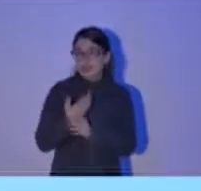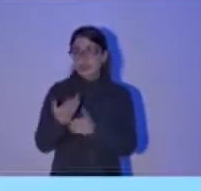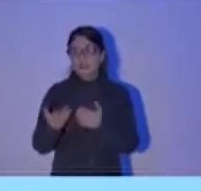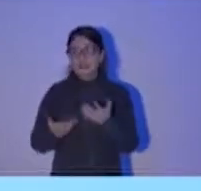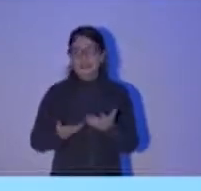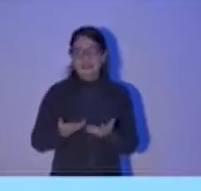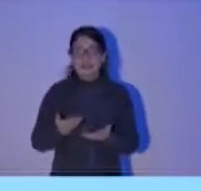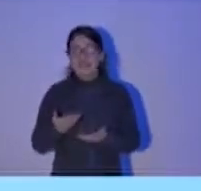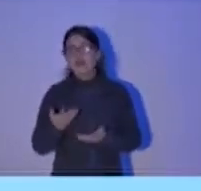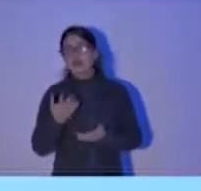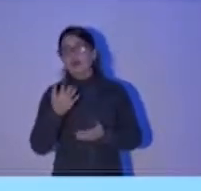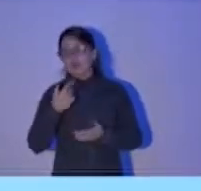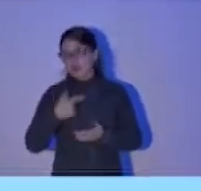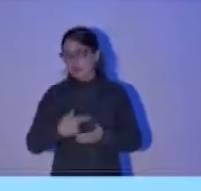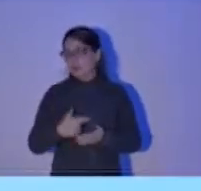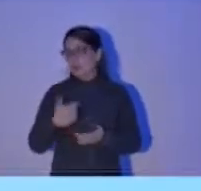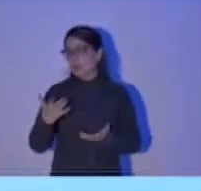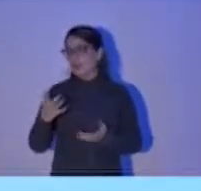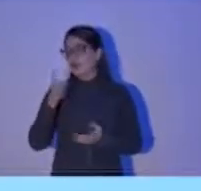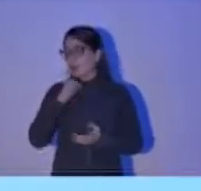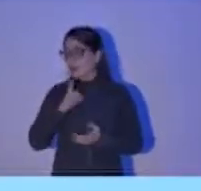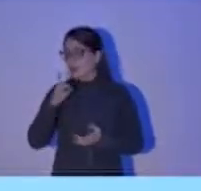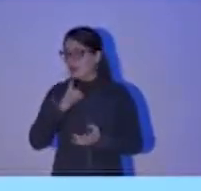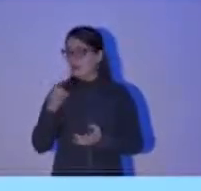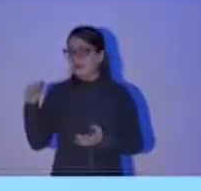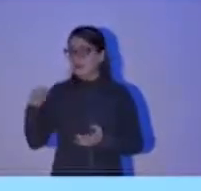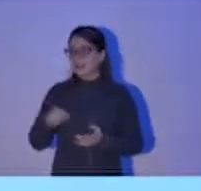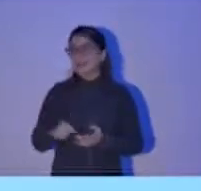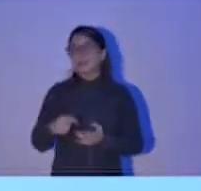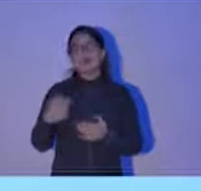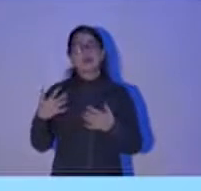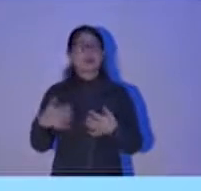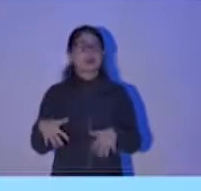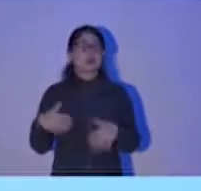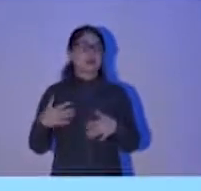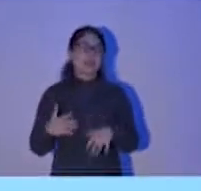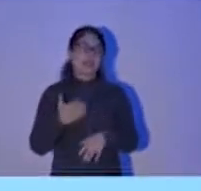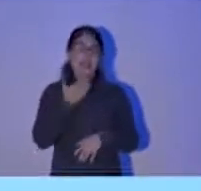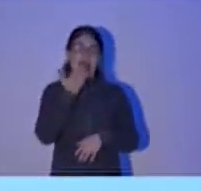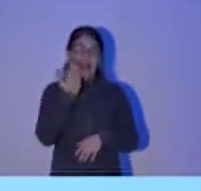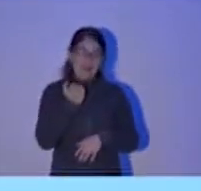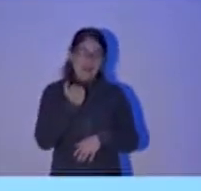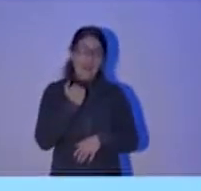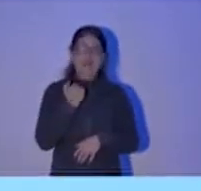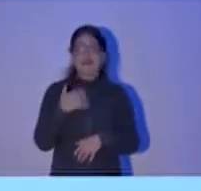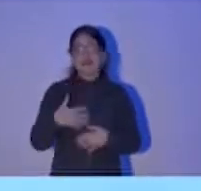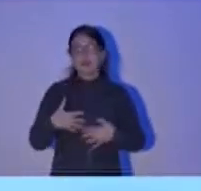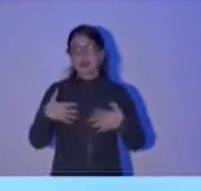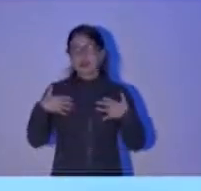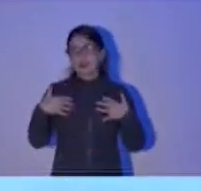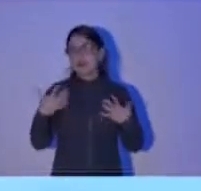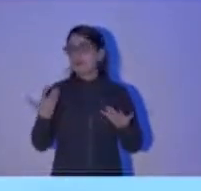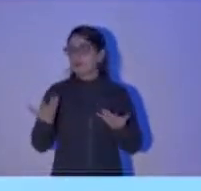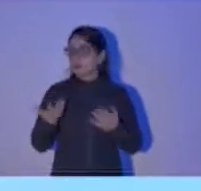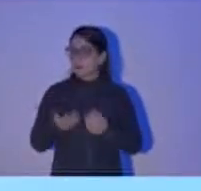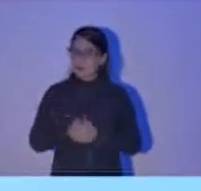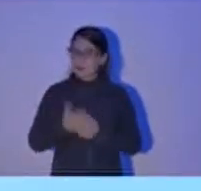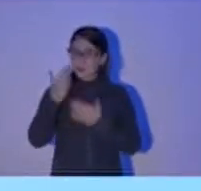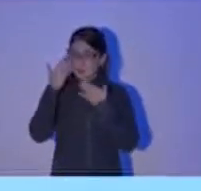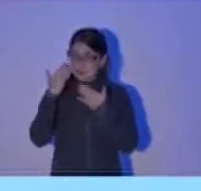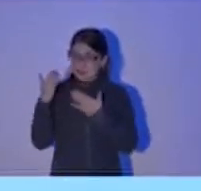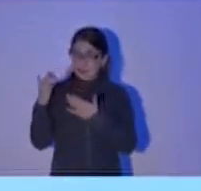tirar um tempinho no domingo para estar aqui com a gente é realmente uma honra. Agradeço